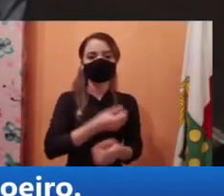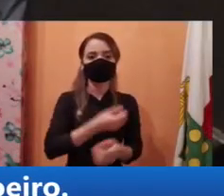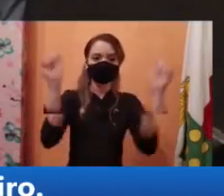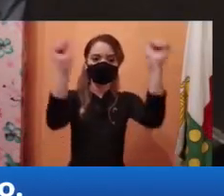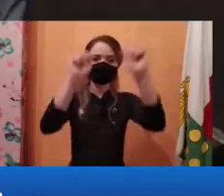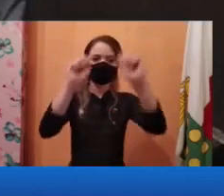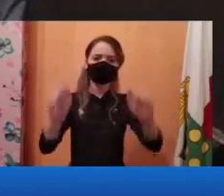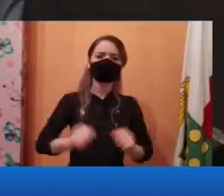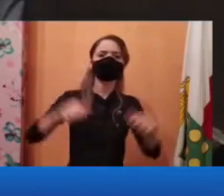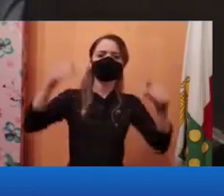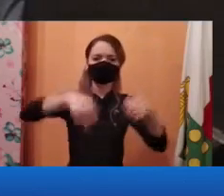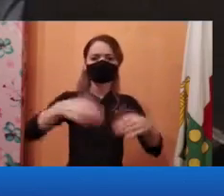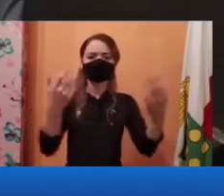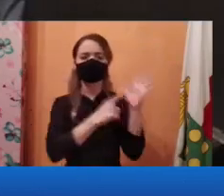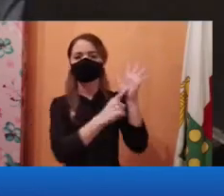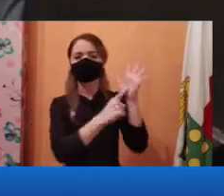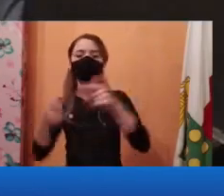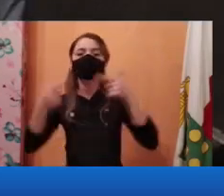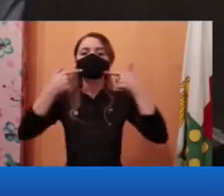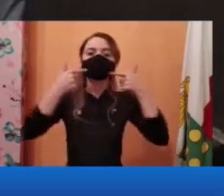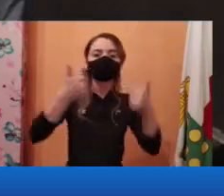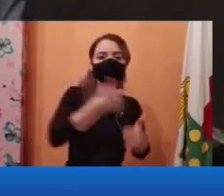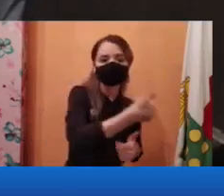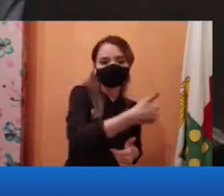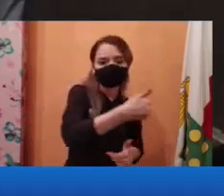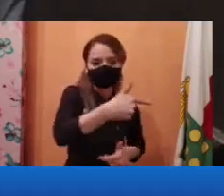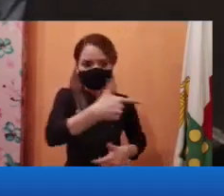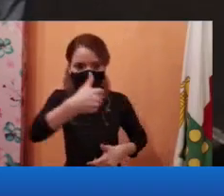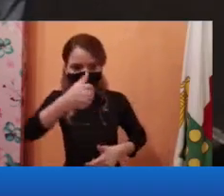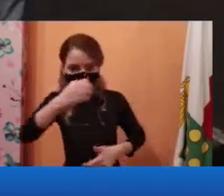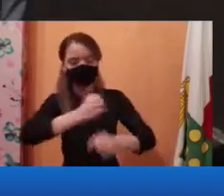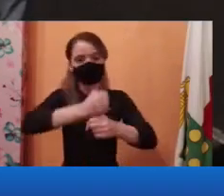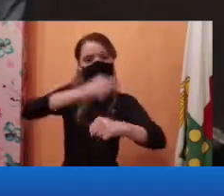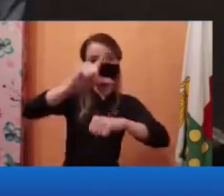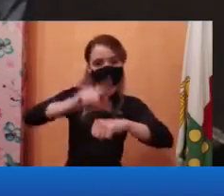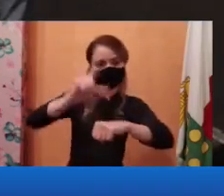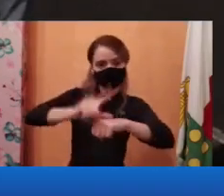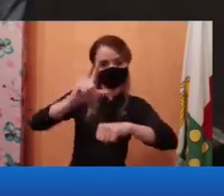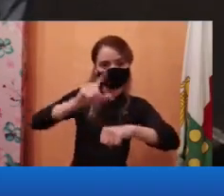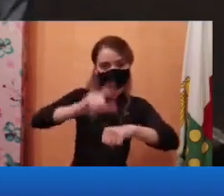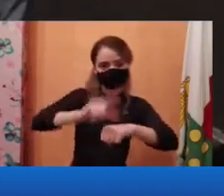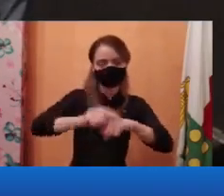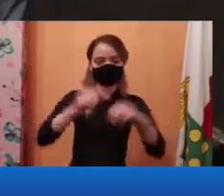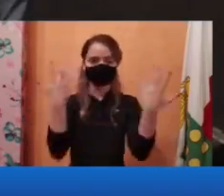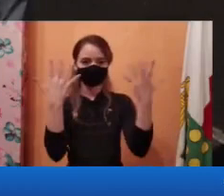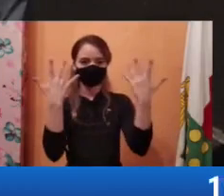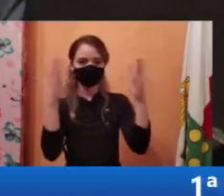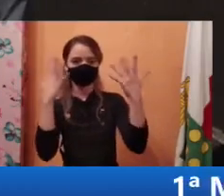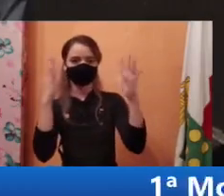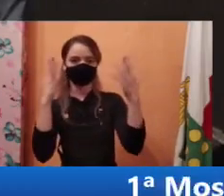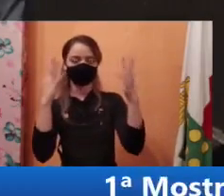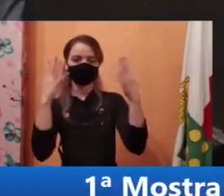papai criador. É 210 anos, Limoeiro completou.